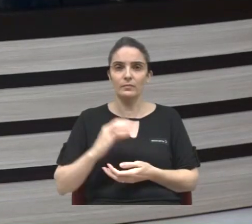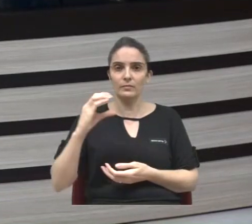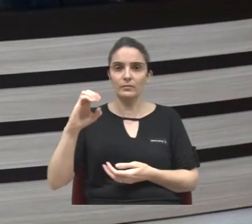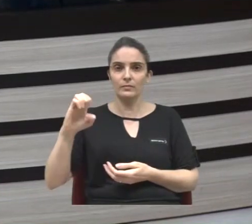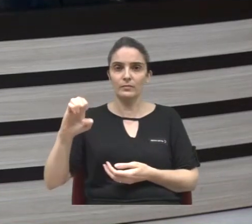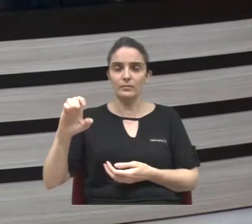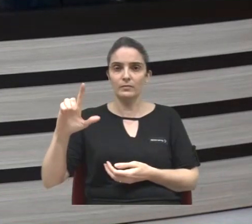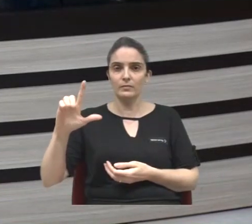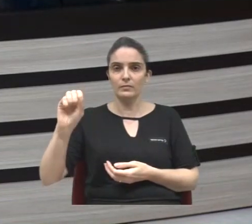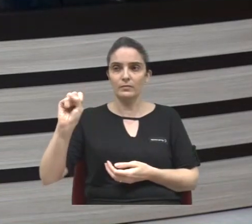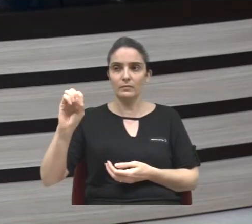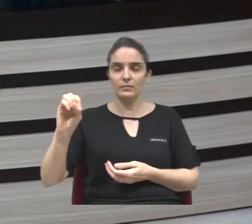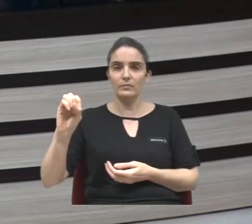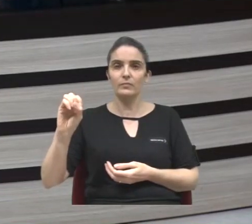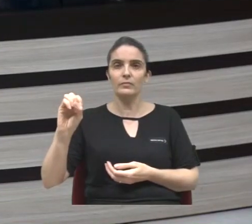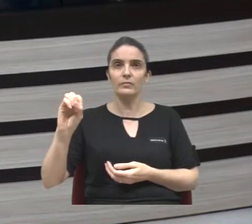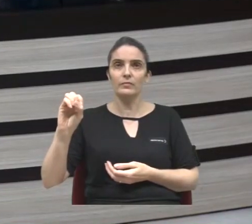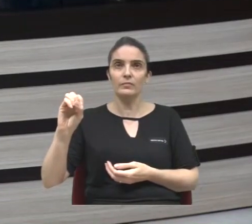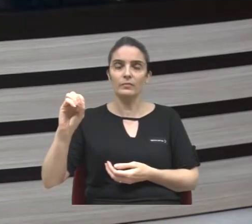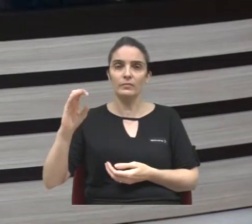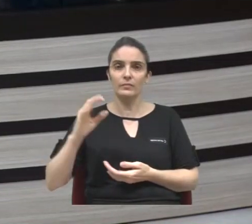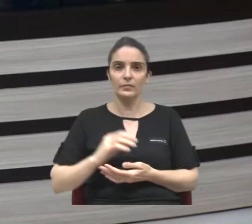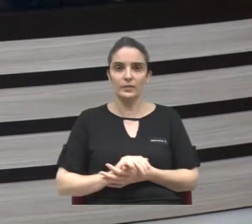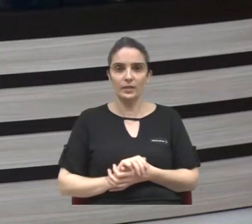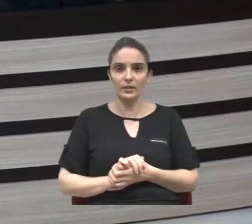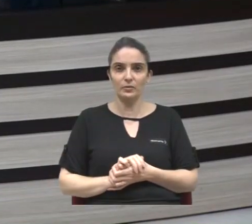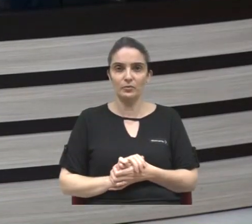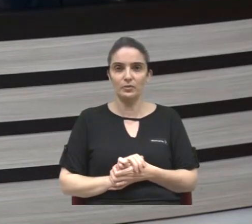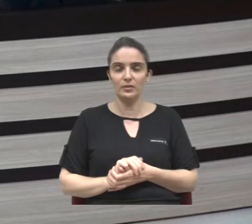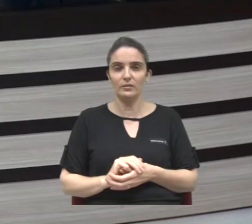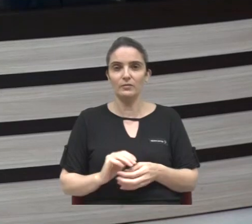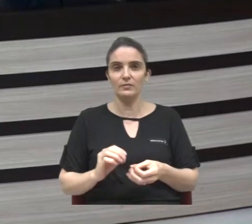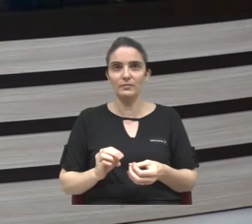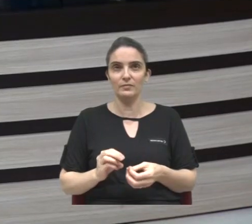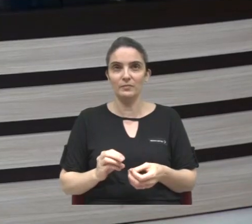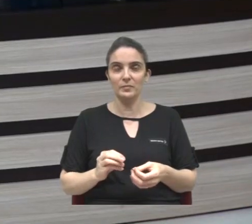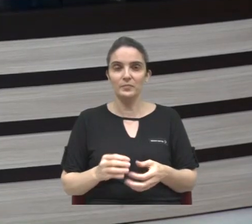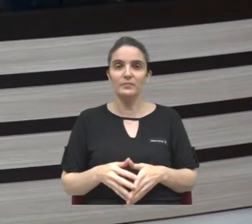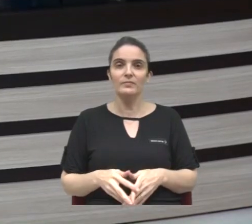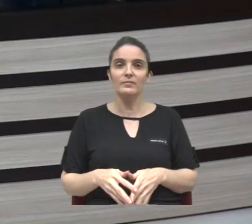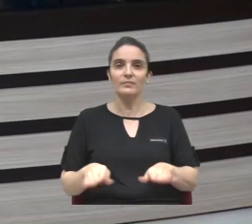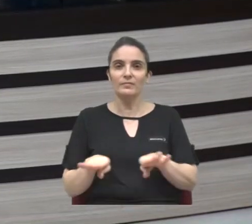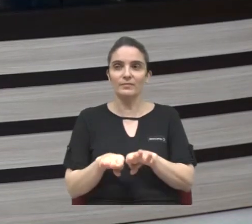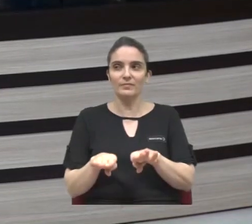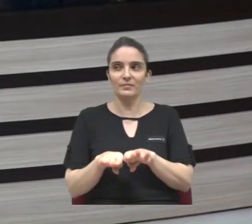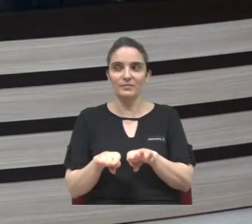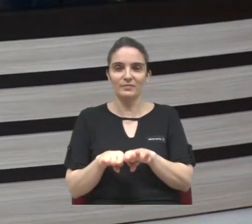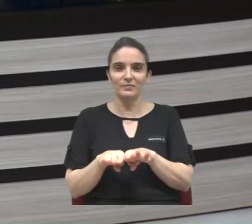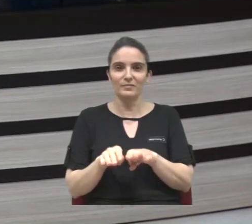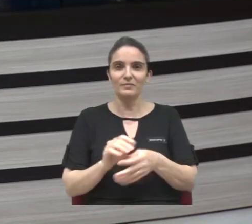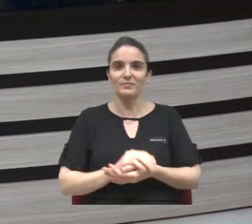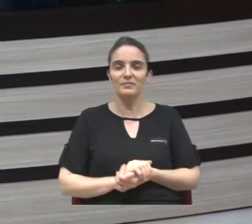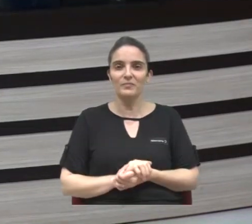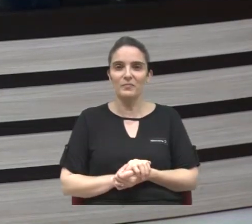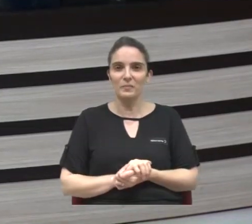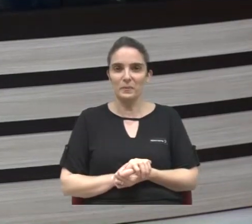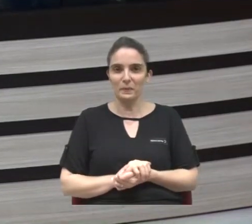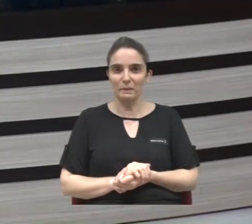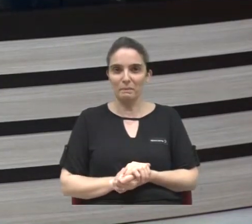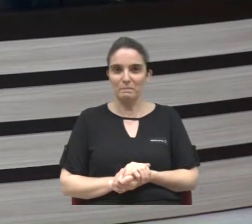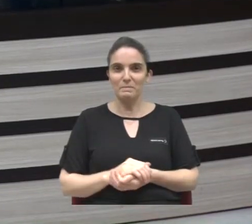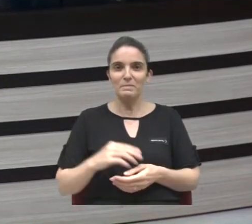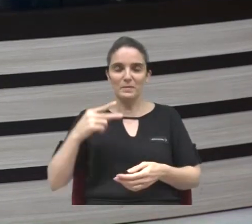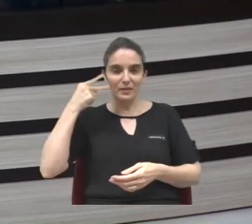Nascimento, deputado estadual, que também destinou uma verba em ajuda. E eu acho que essa é a função também do vereador. As pessoas